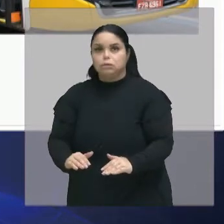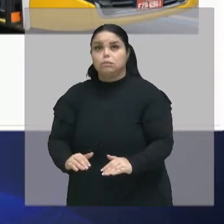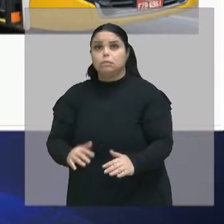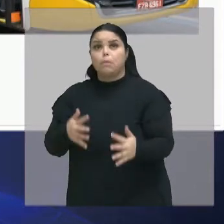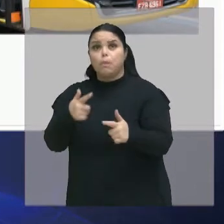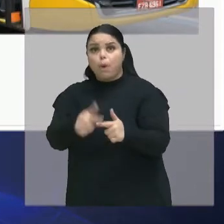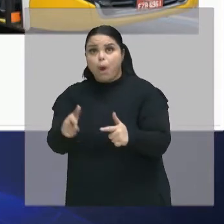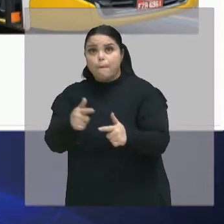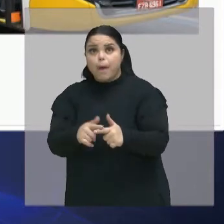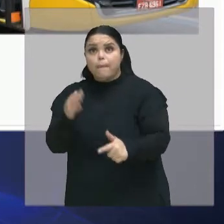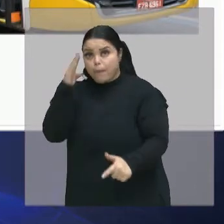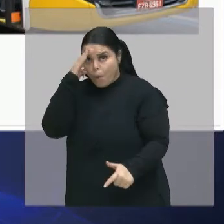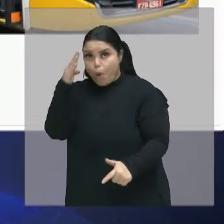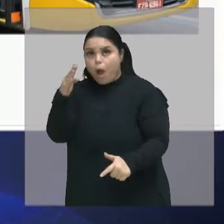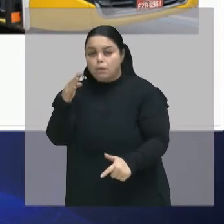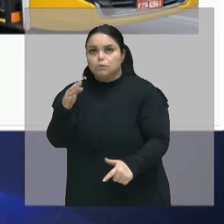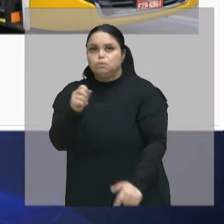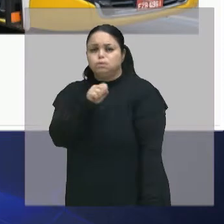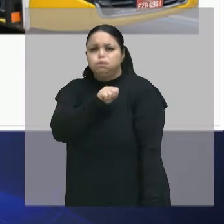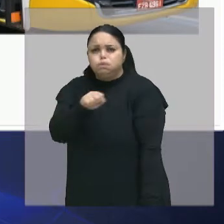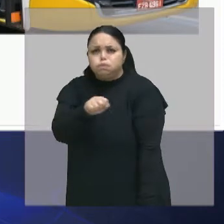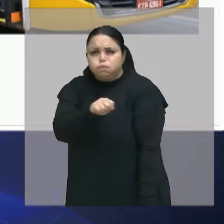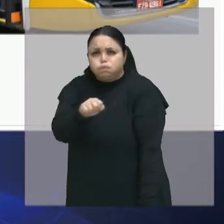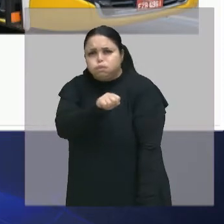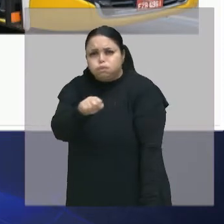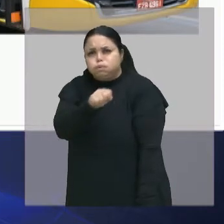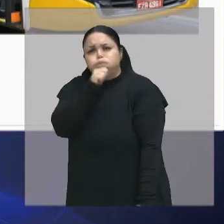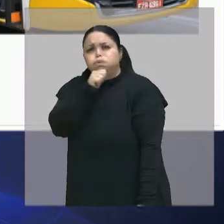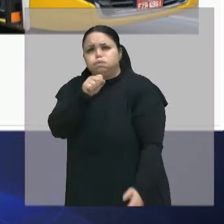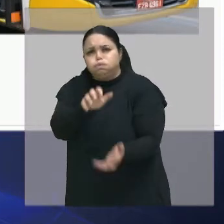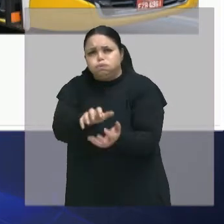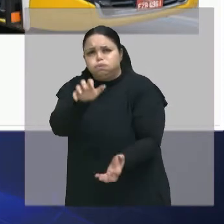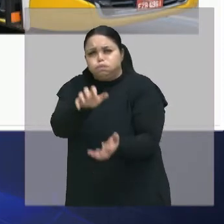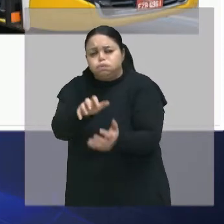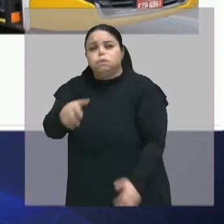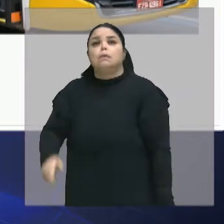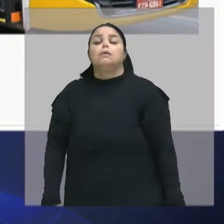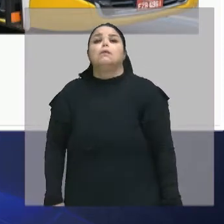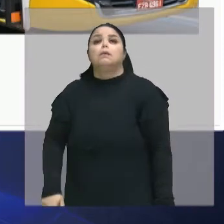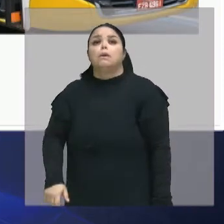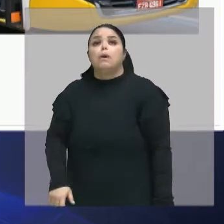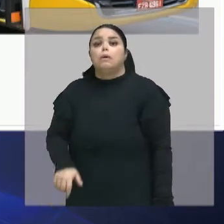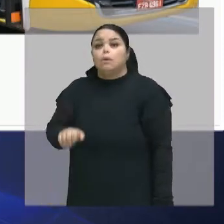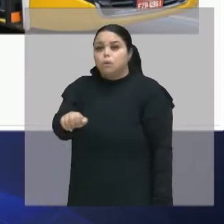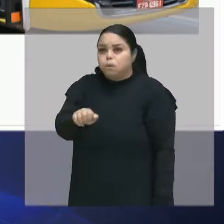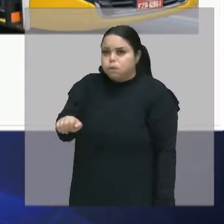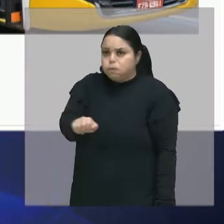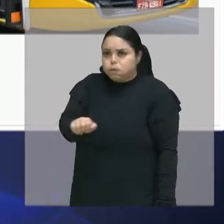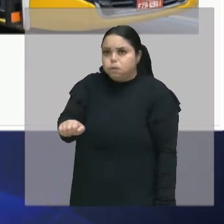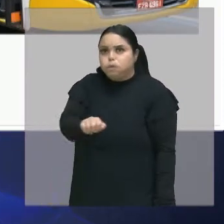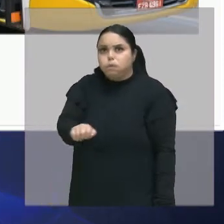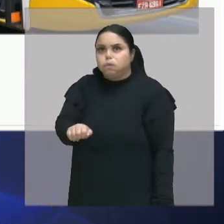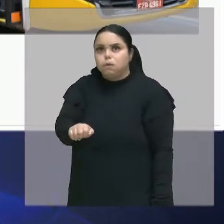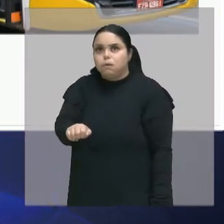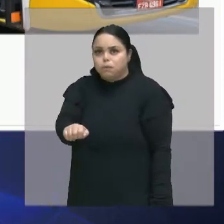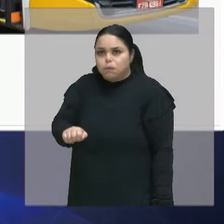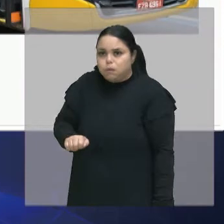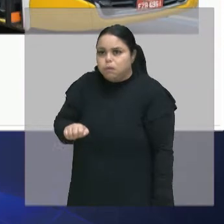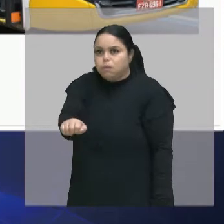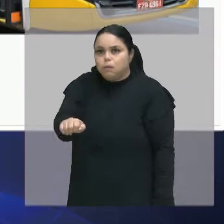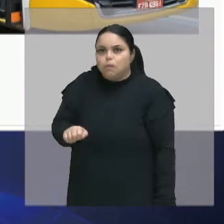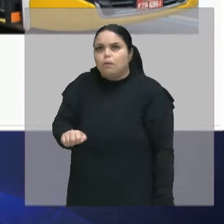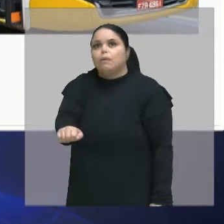atinge principalmente os idosos. Além disso, o câmbio não é automático.